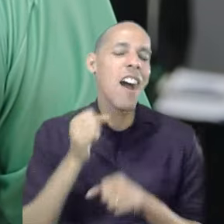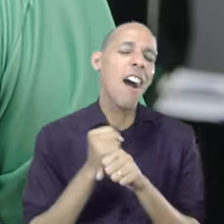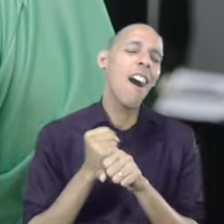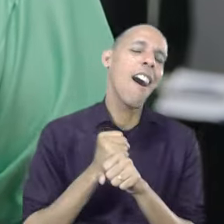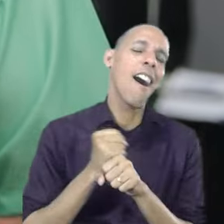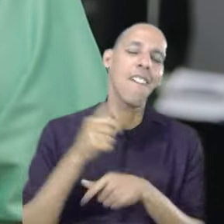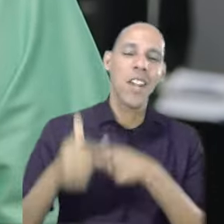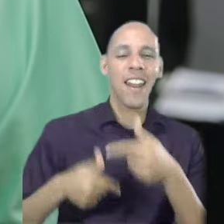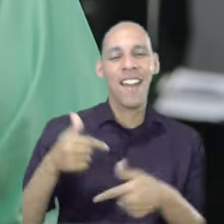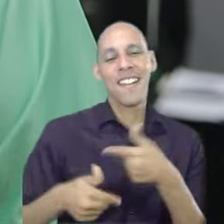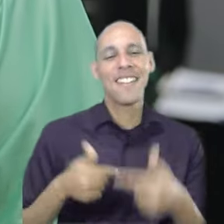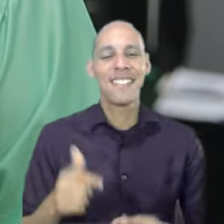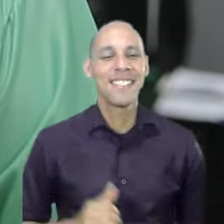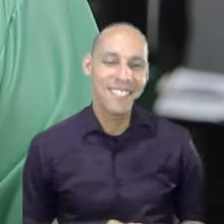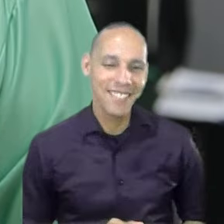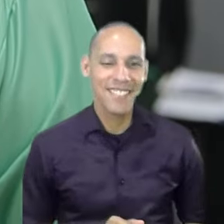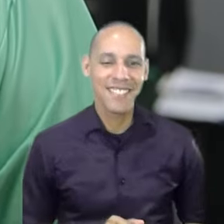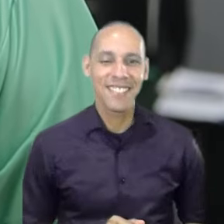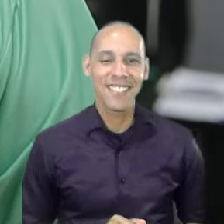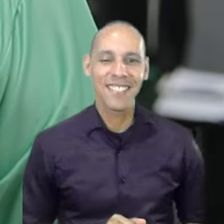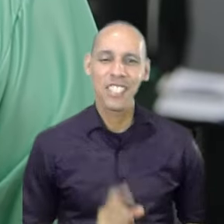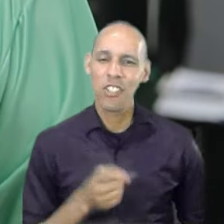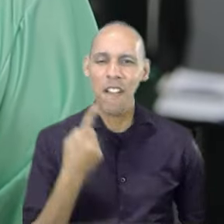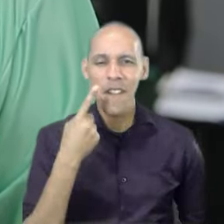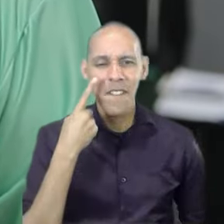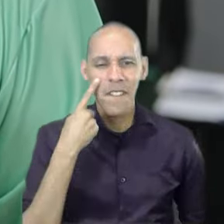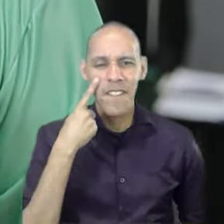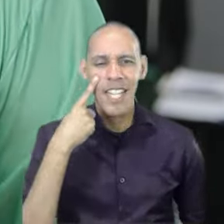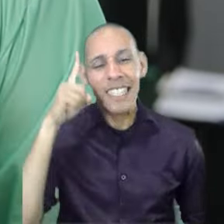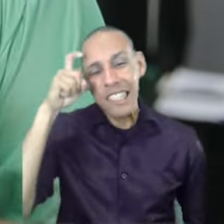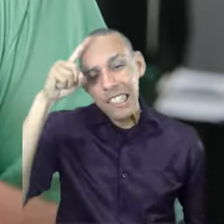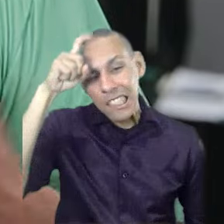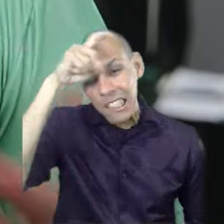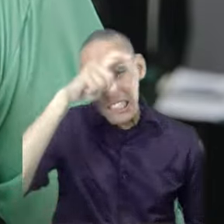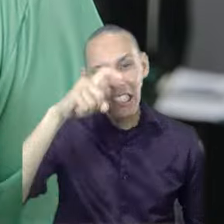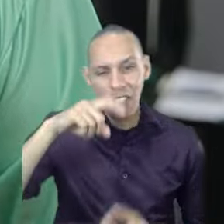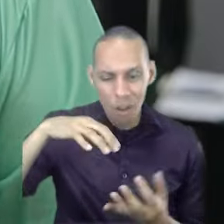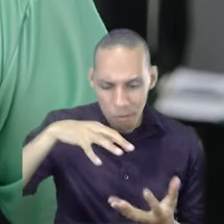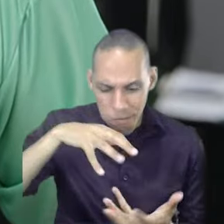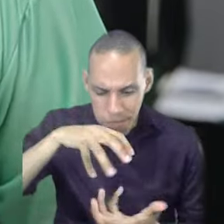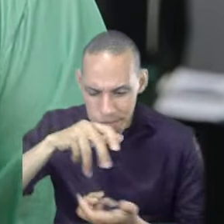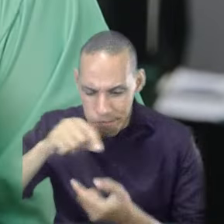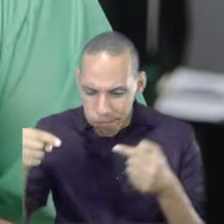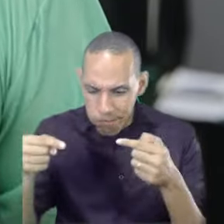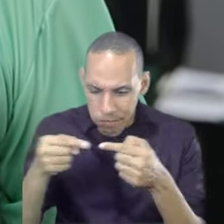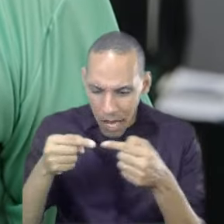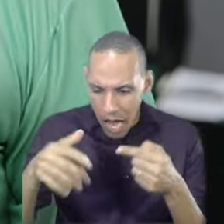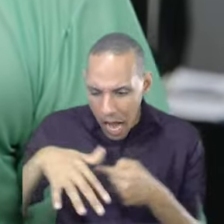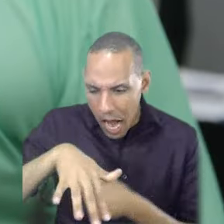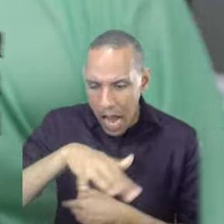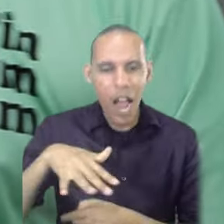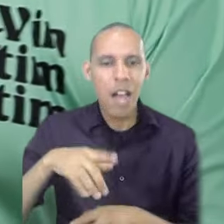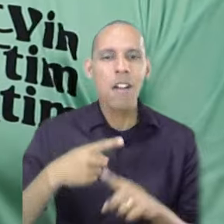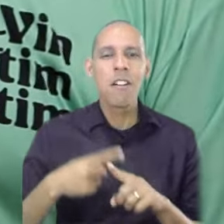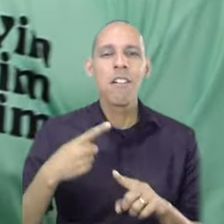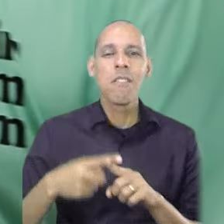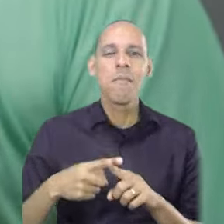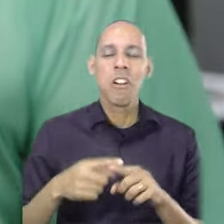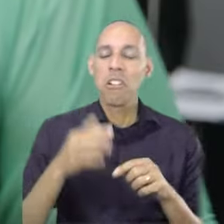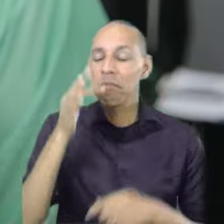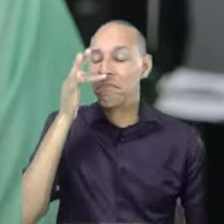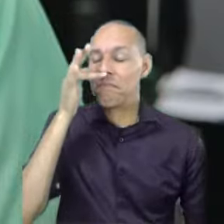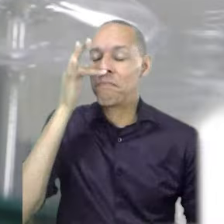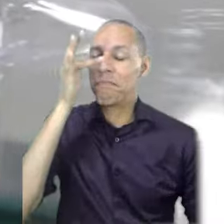E a gente percebe muita dificuldade nesse mundo em função do glamour, do ritual, etc. E afasta um